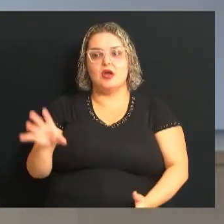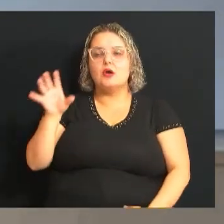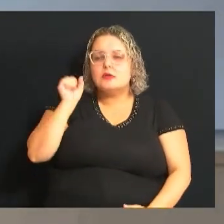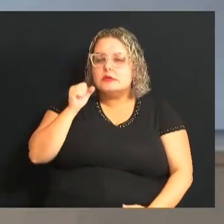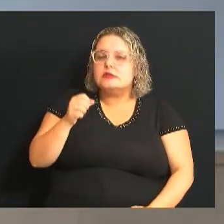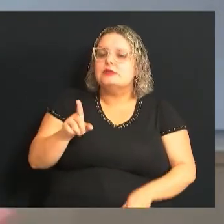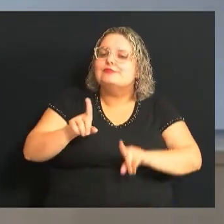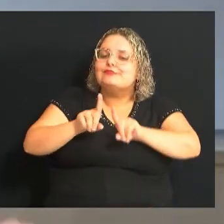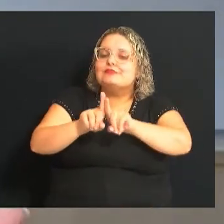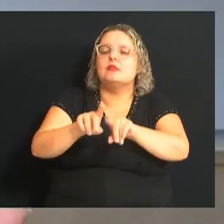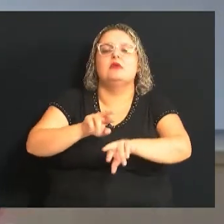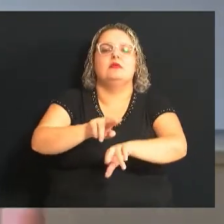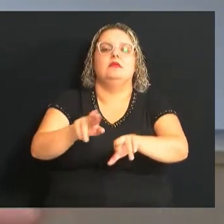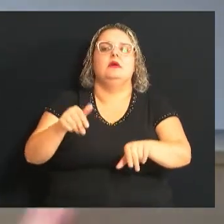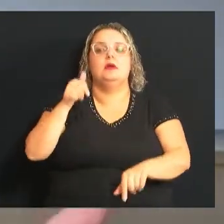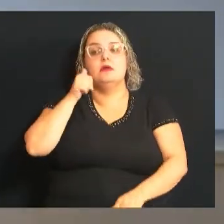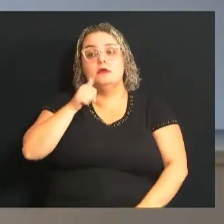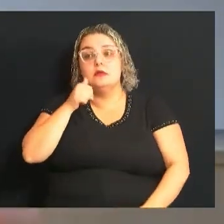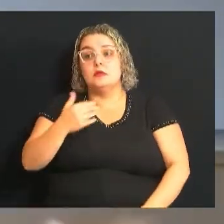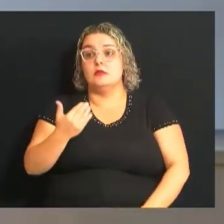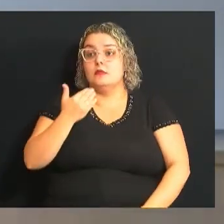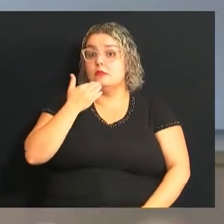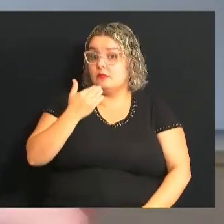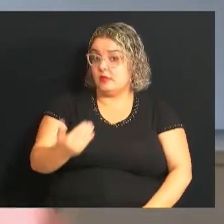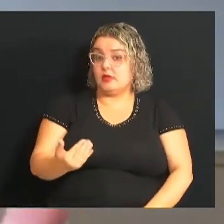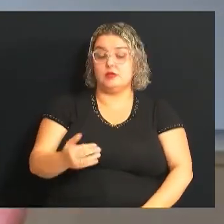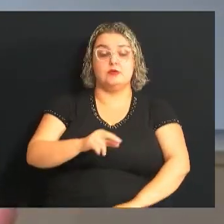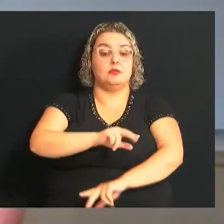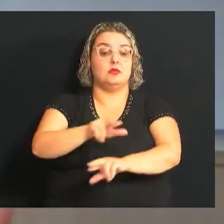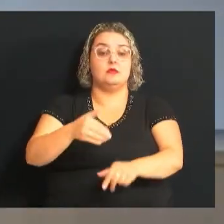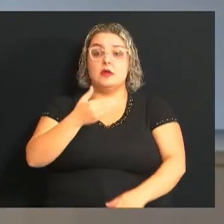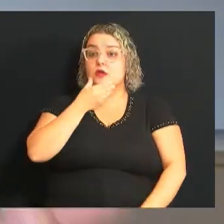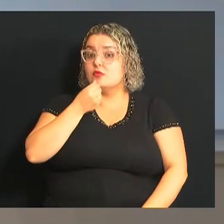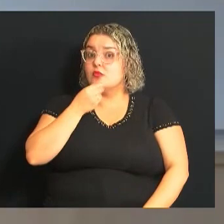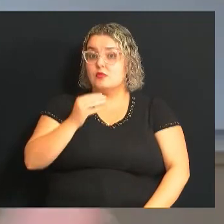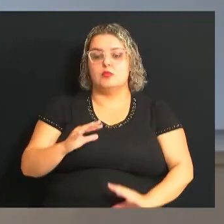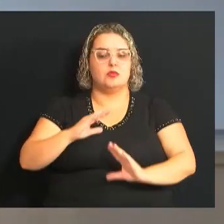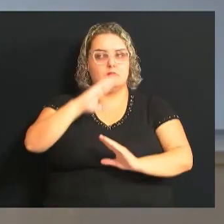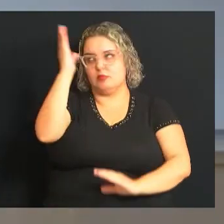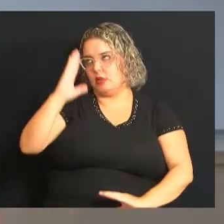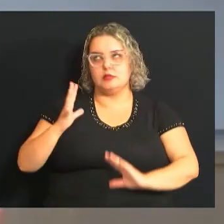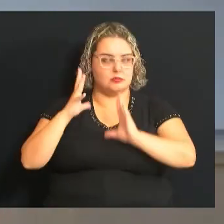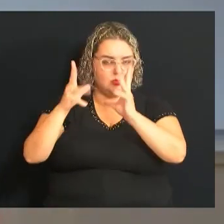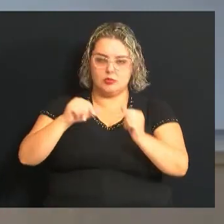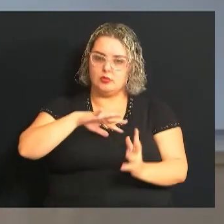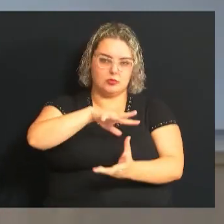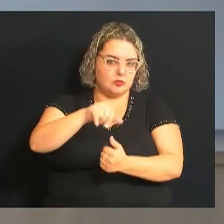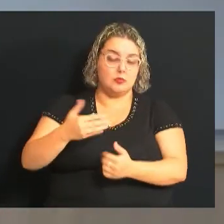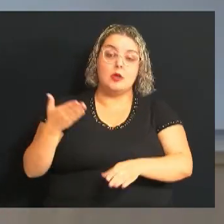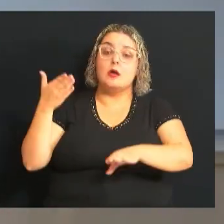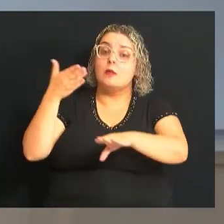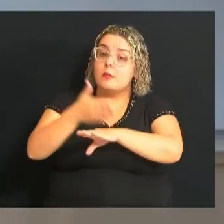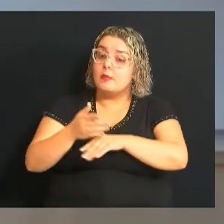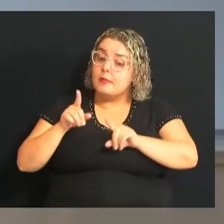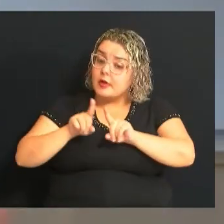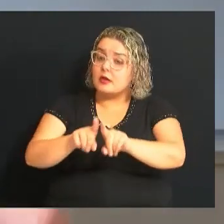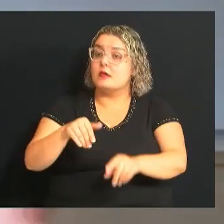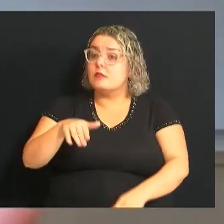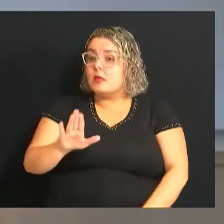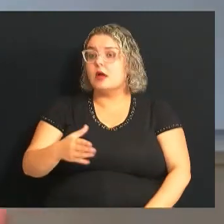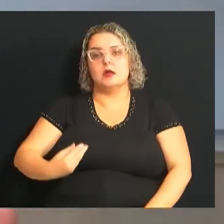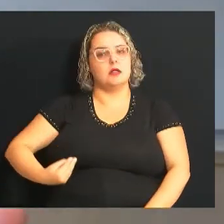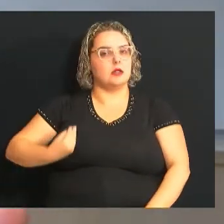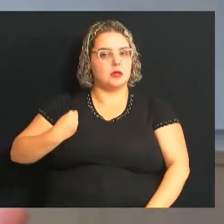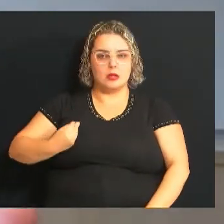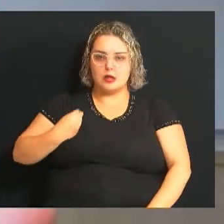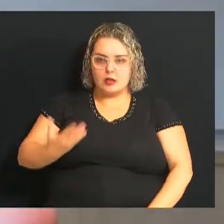muitas mulheres fazem a muitos homens no Brasil e mundo afora, para que participem mais da vida,